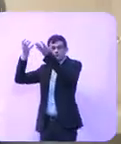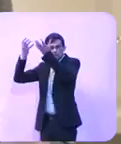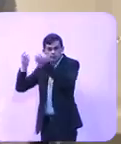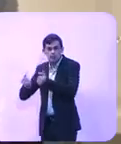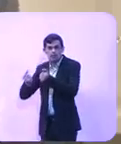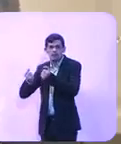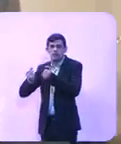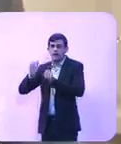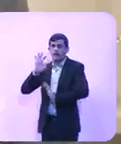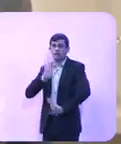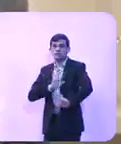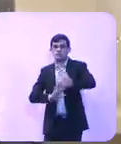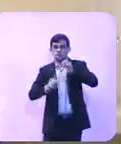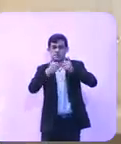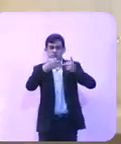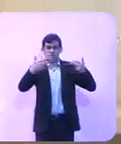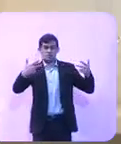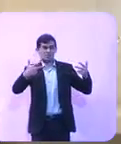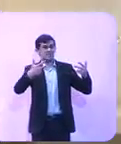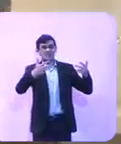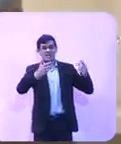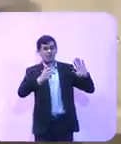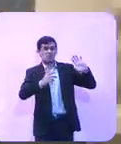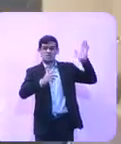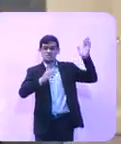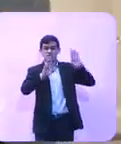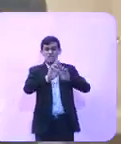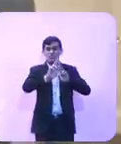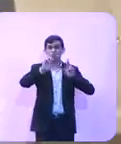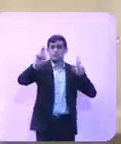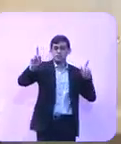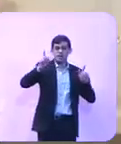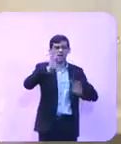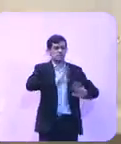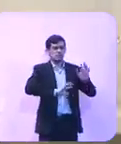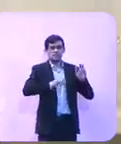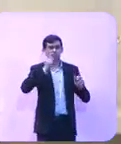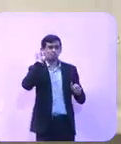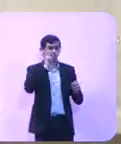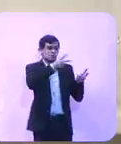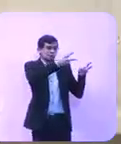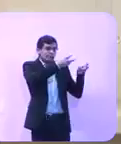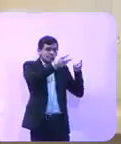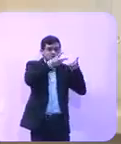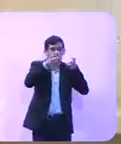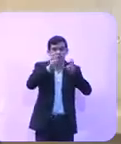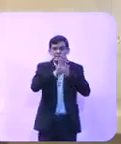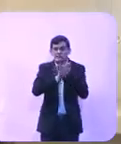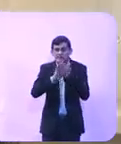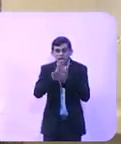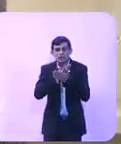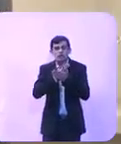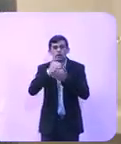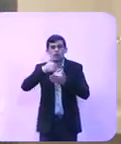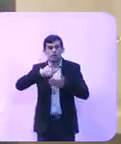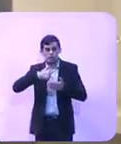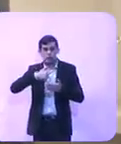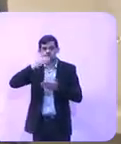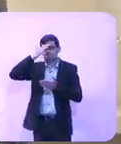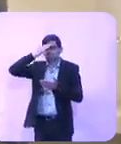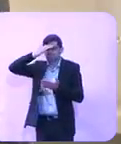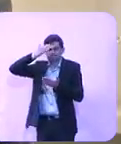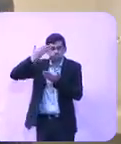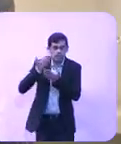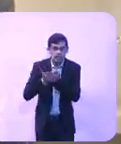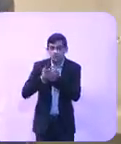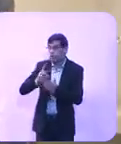as coisas estejam ao contrário, ainda que eu não consiga ver no cenário da vida as coisas acontecendo, eu ainda creio